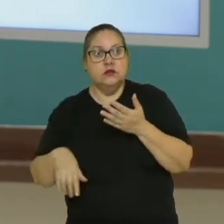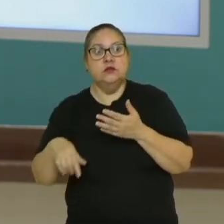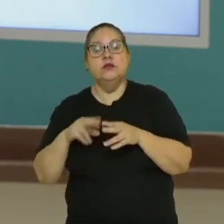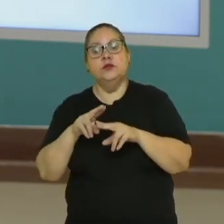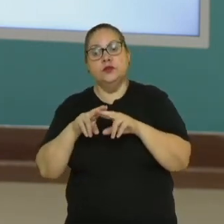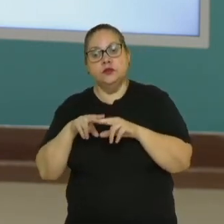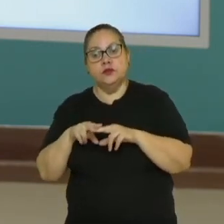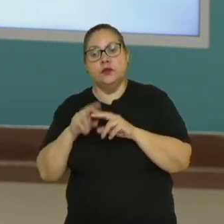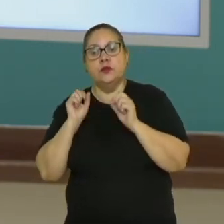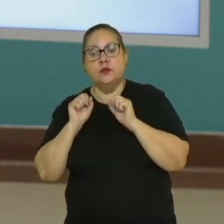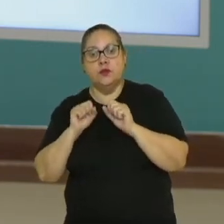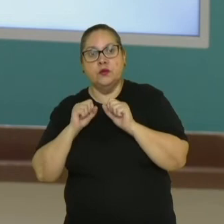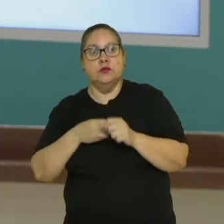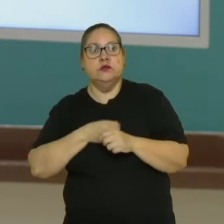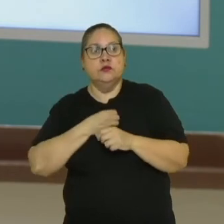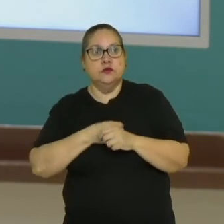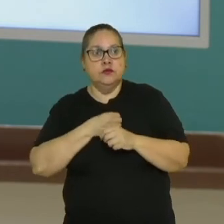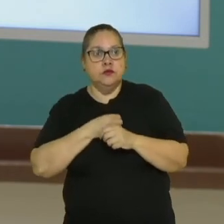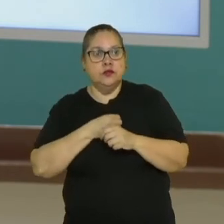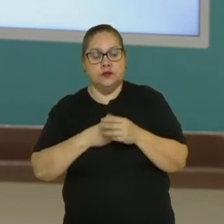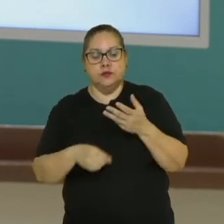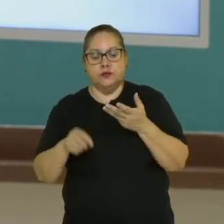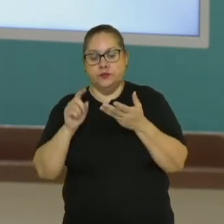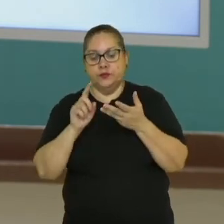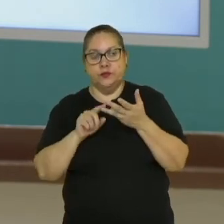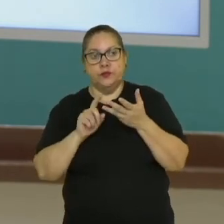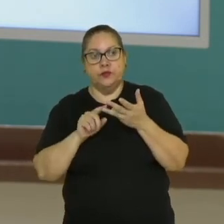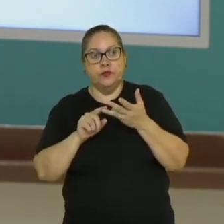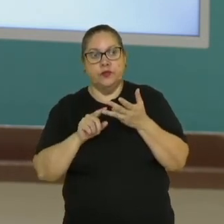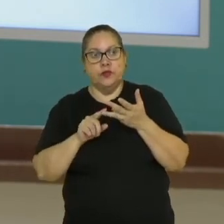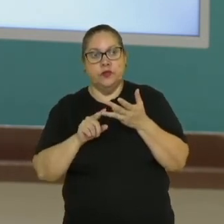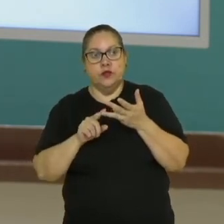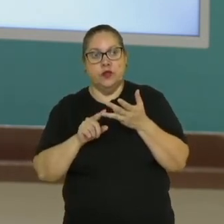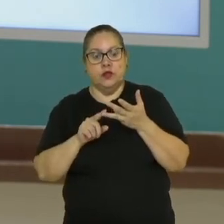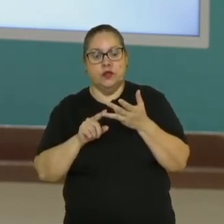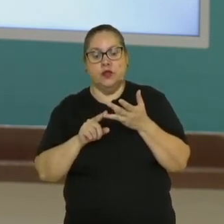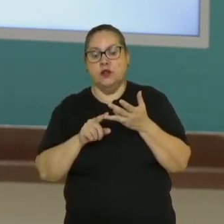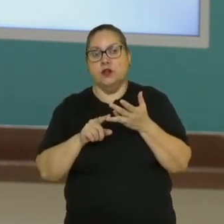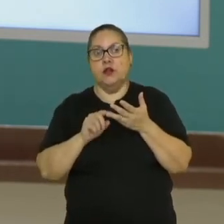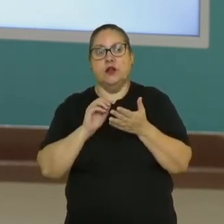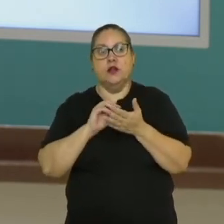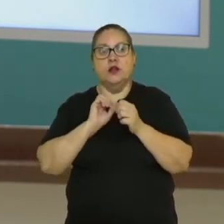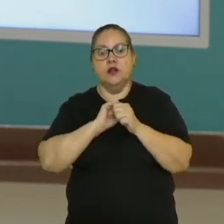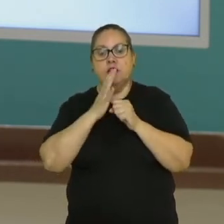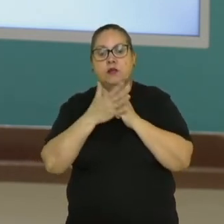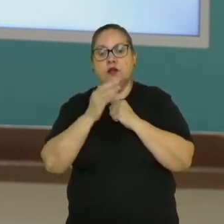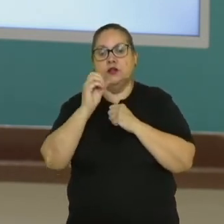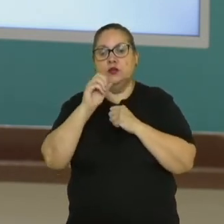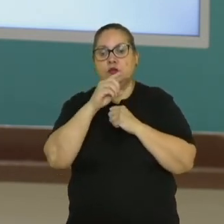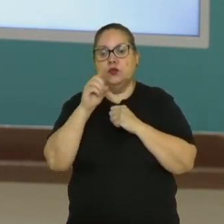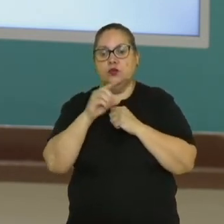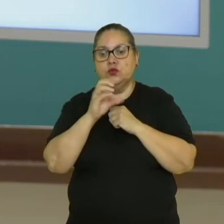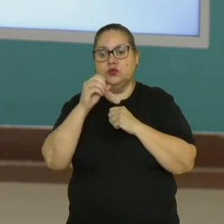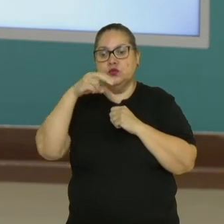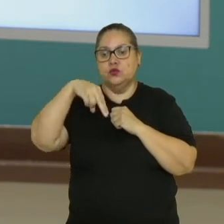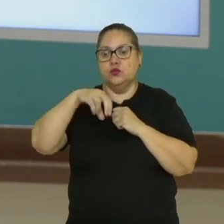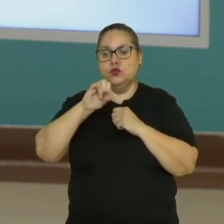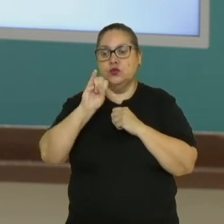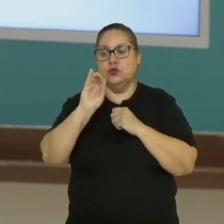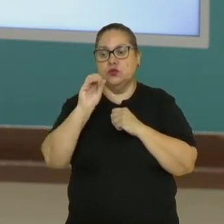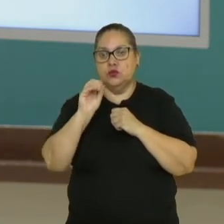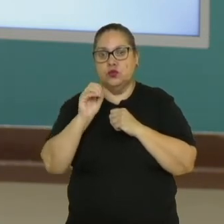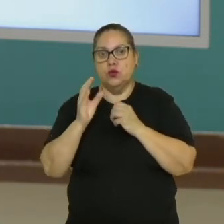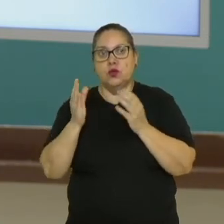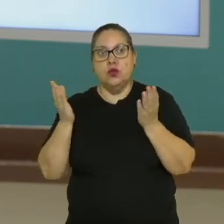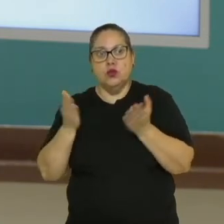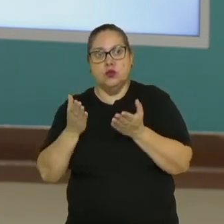isso é possível a vida no nosso planeta. A ausência da camada de ozônio na Terra primitiva e a sua